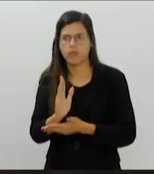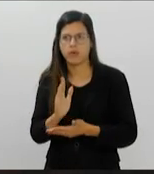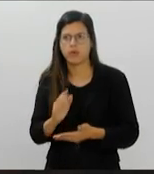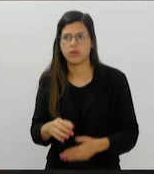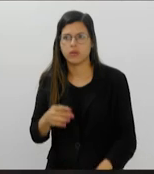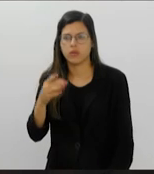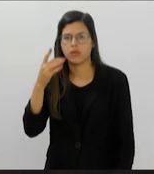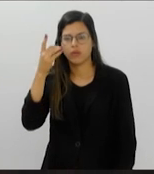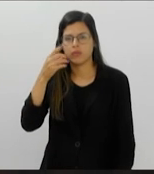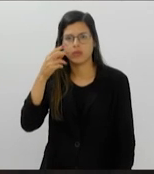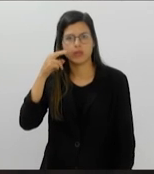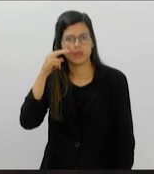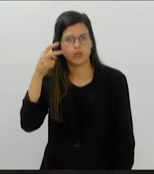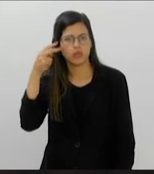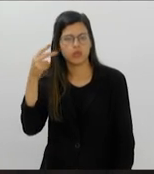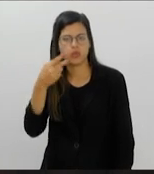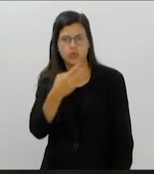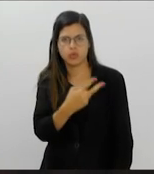Ju também,